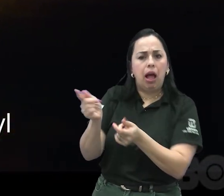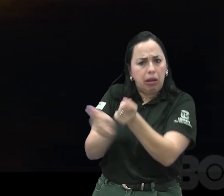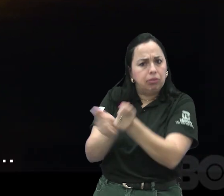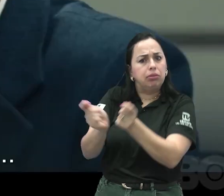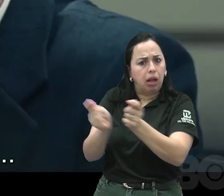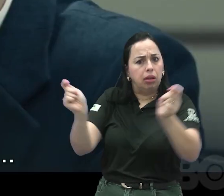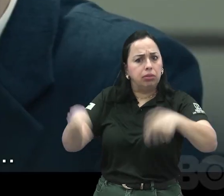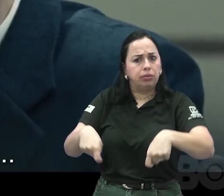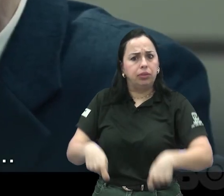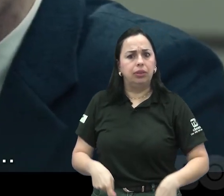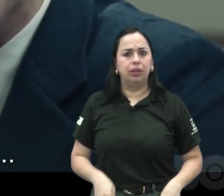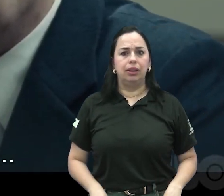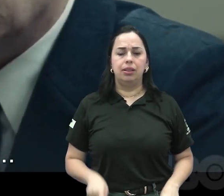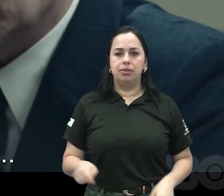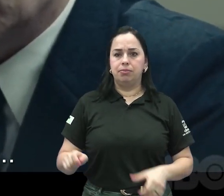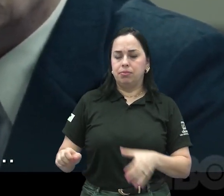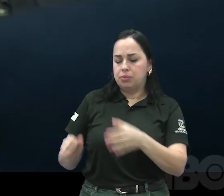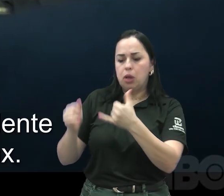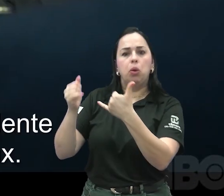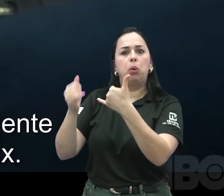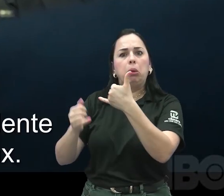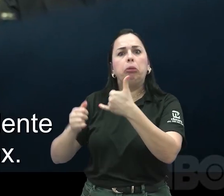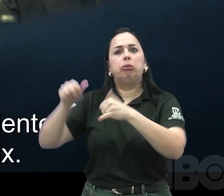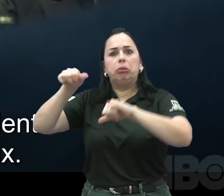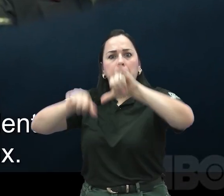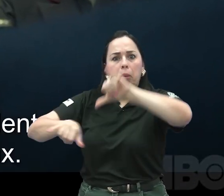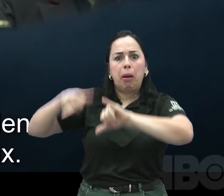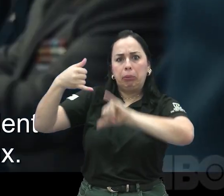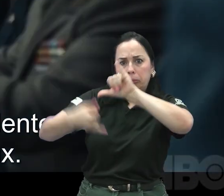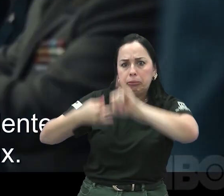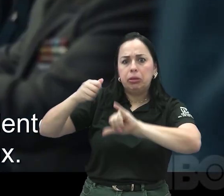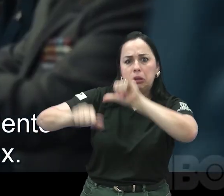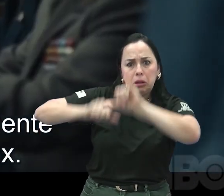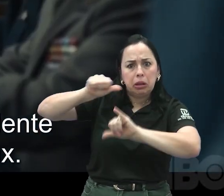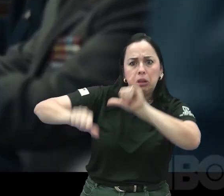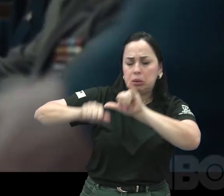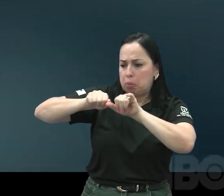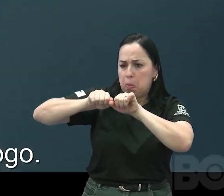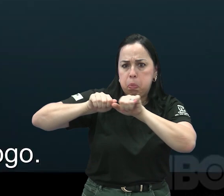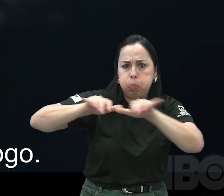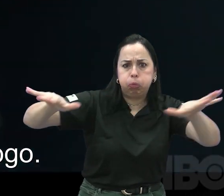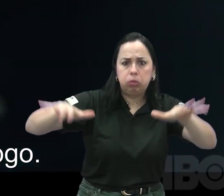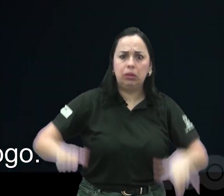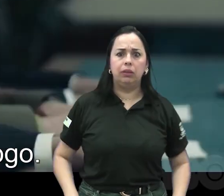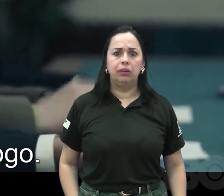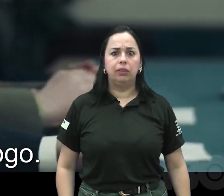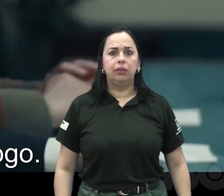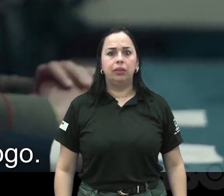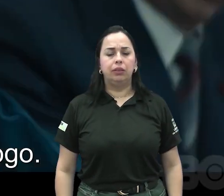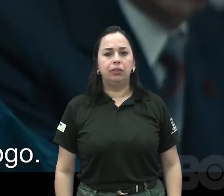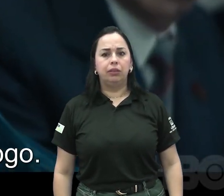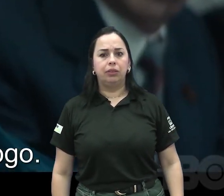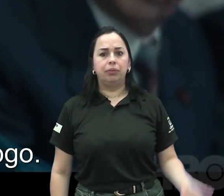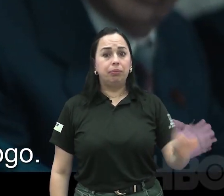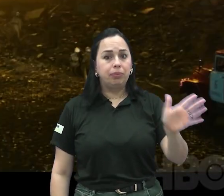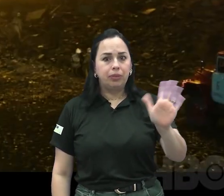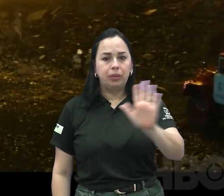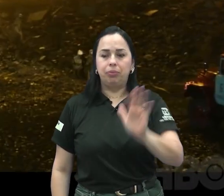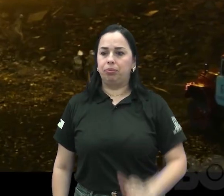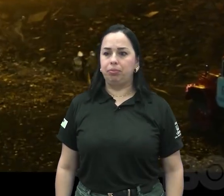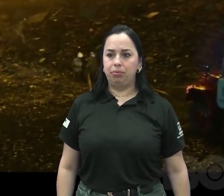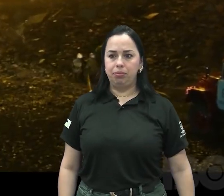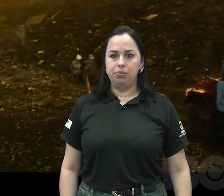stable. In terms of radiation, I'm told it's the equivalent of a chest X-ray. No, Chernobyl is on